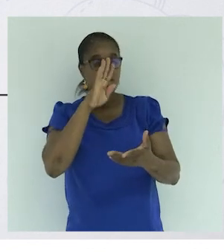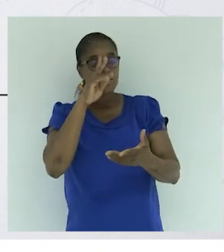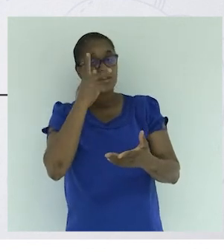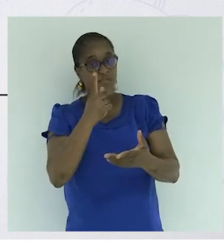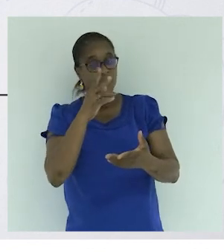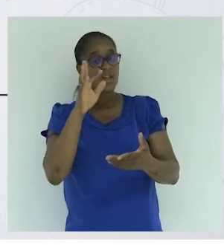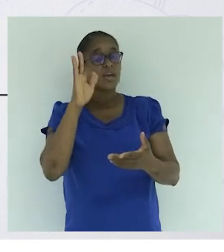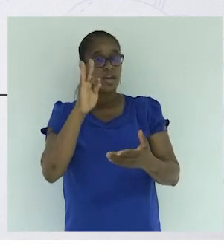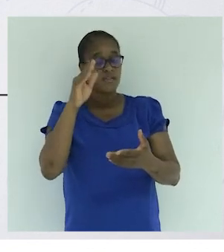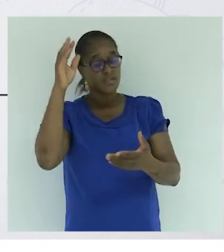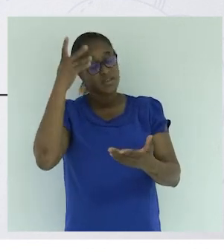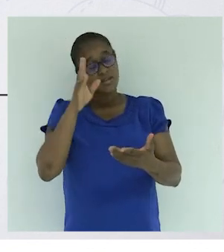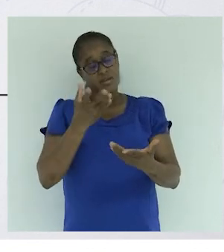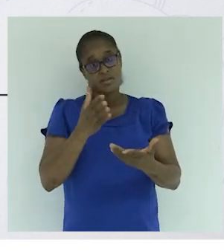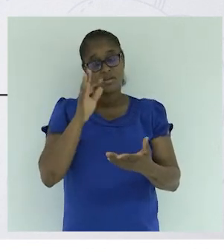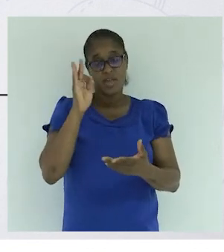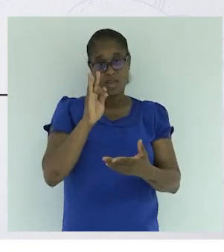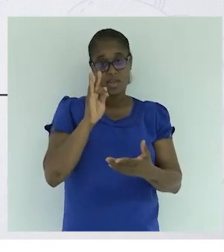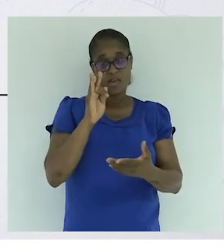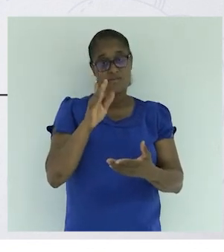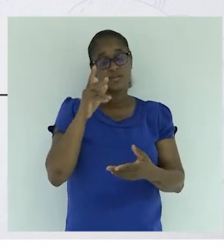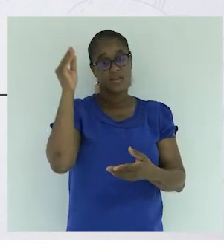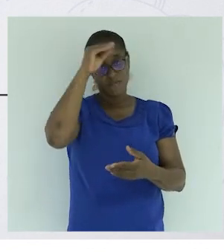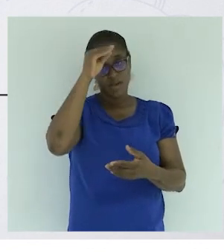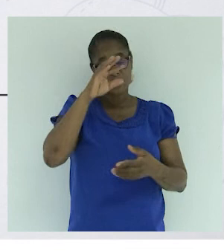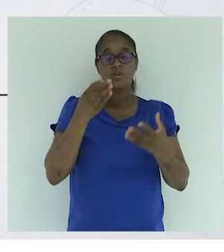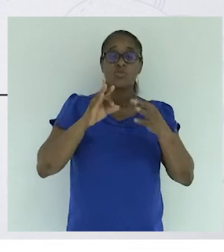verdadeiro ou F se for falso. E por fim,